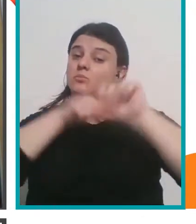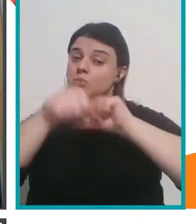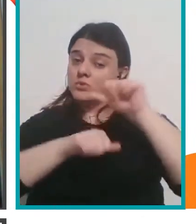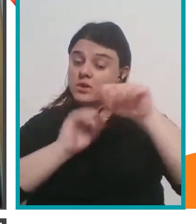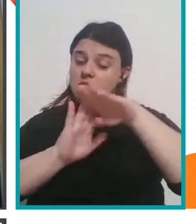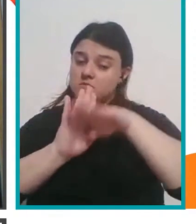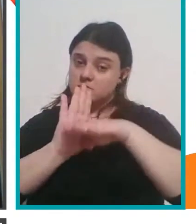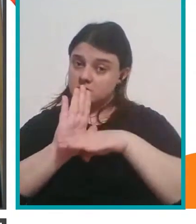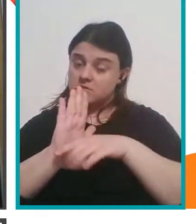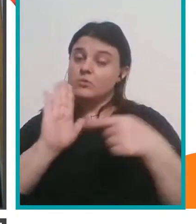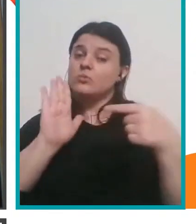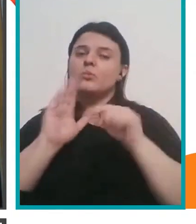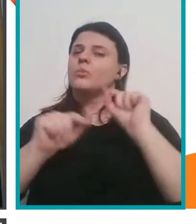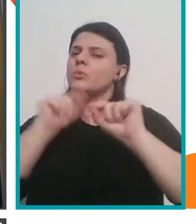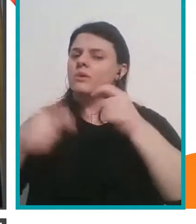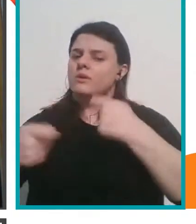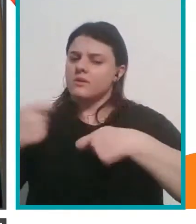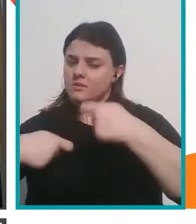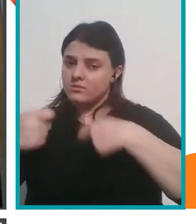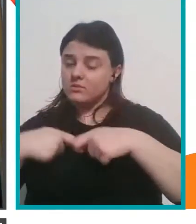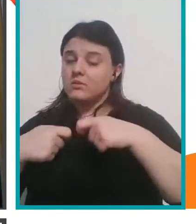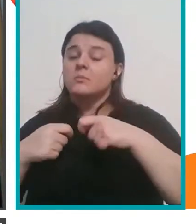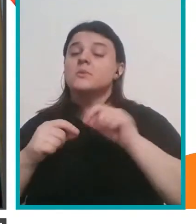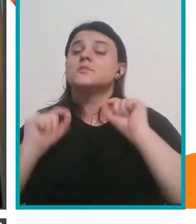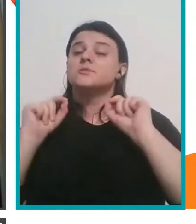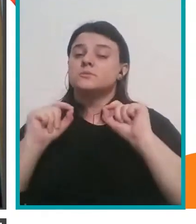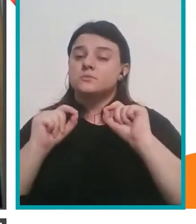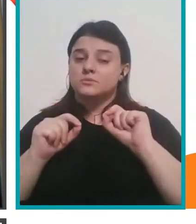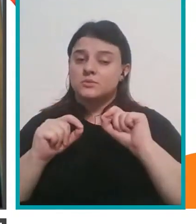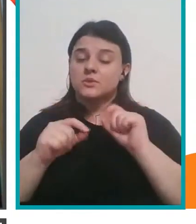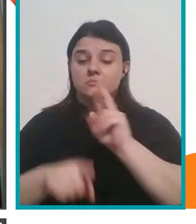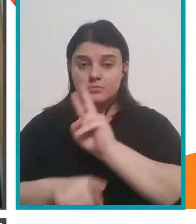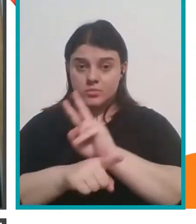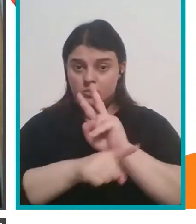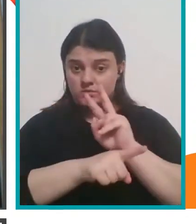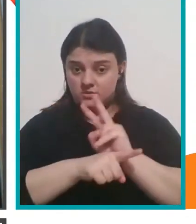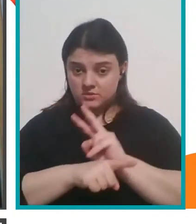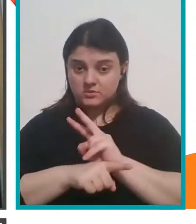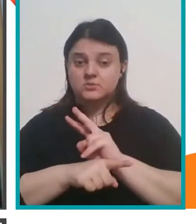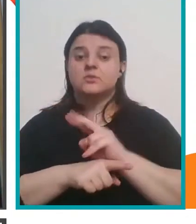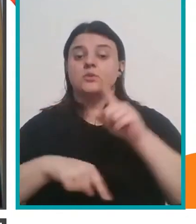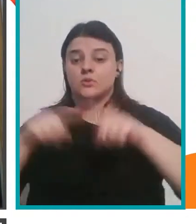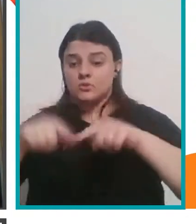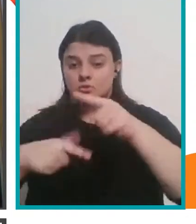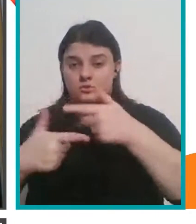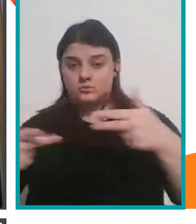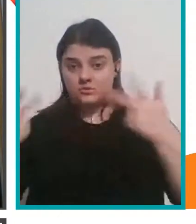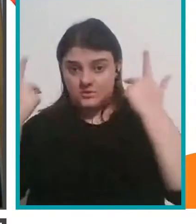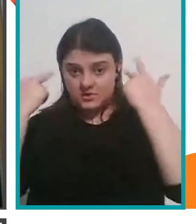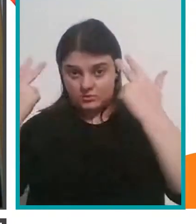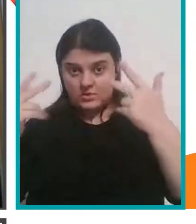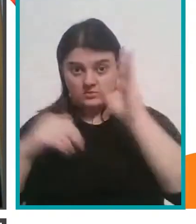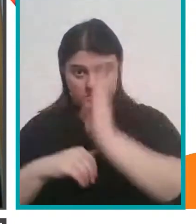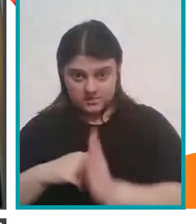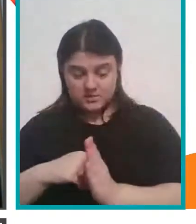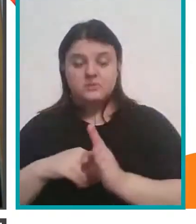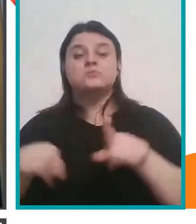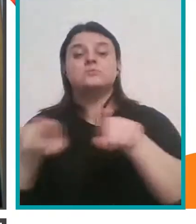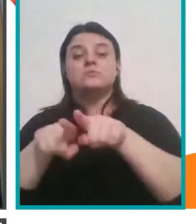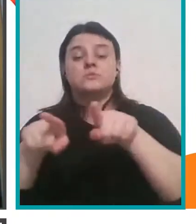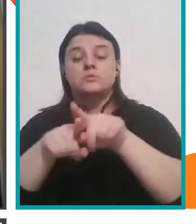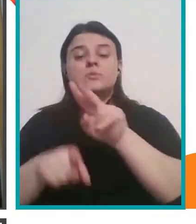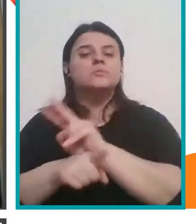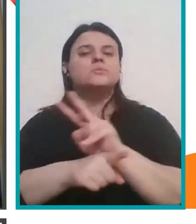que é a agenda econômica, no sentido de proteger tanto os recursos naturais brasileiros, quanto também